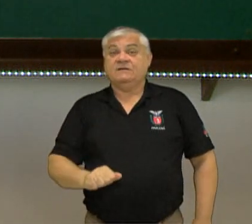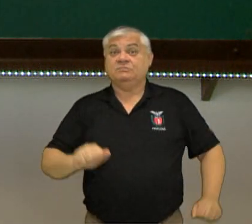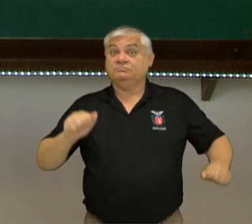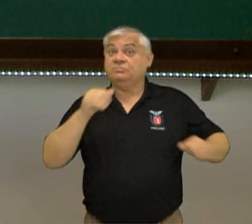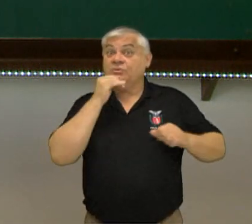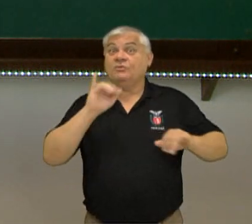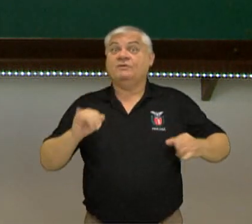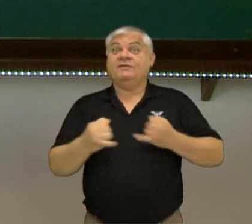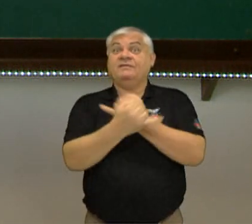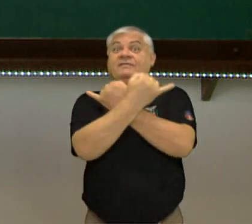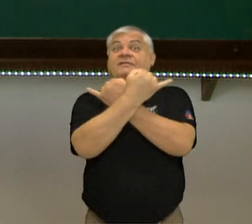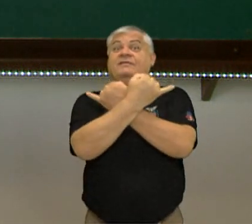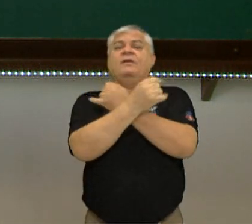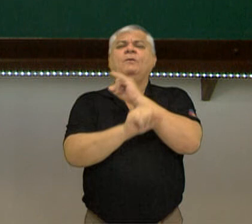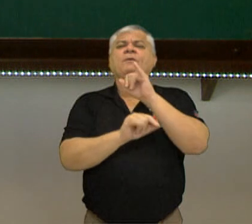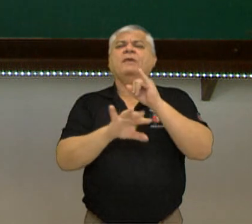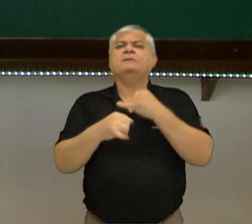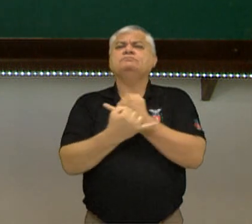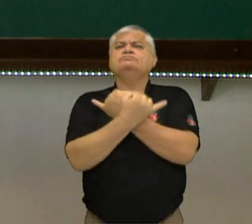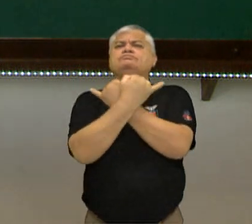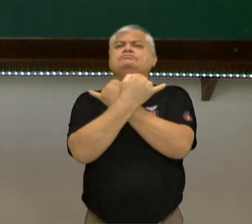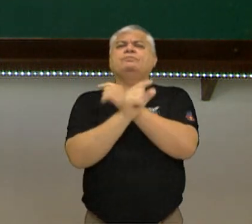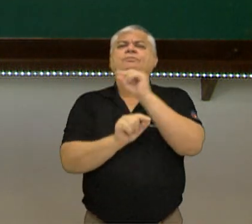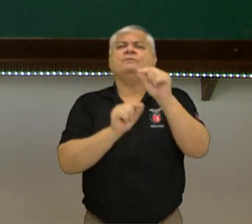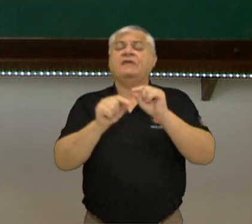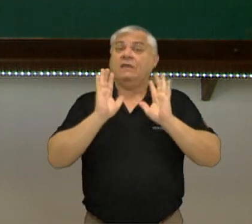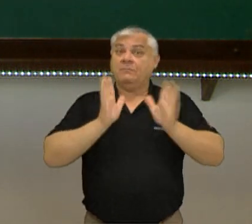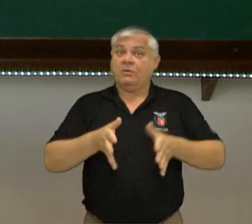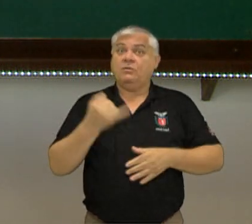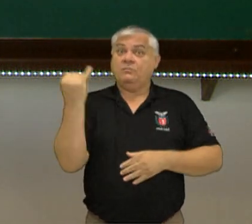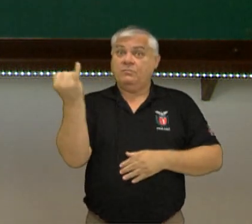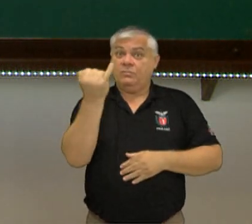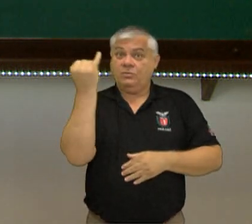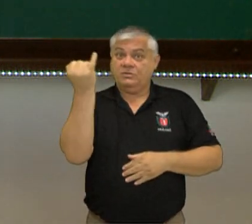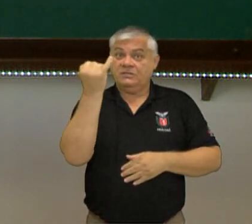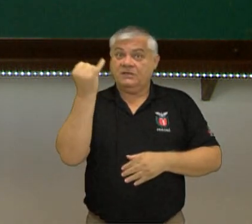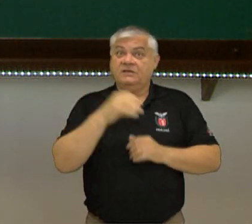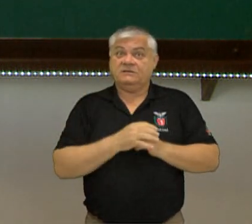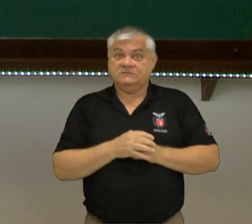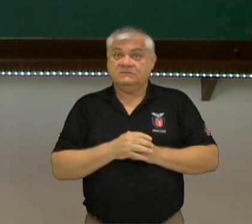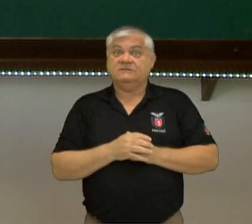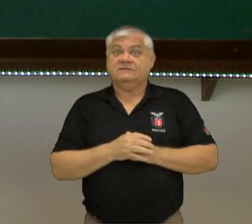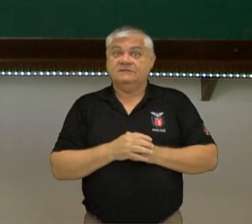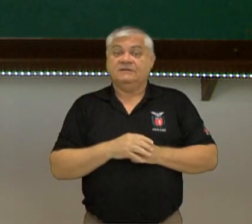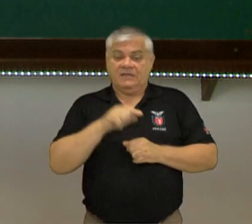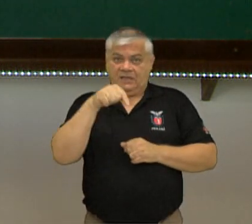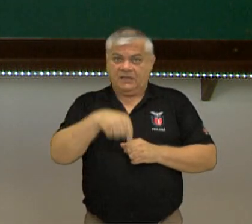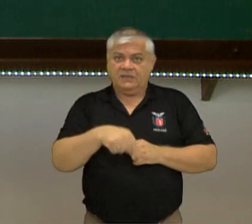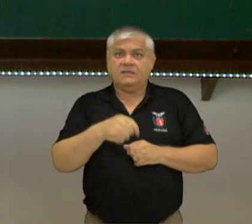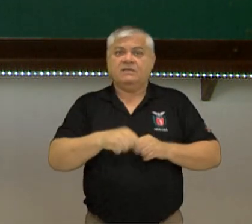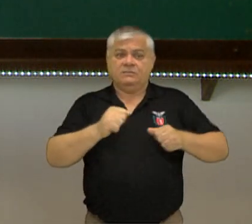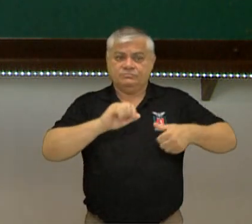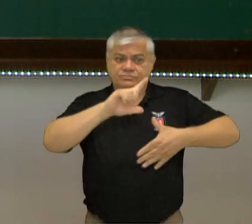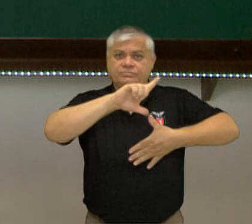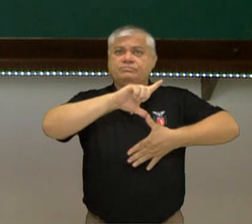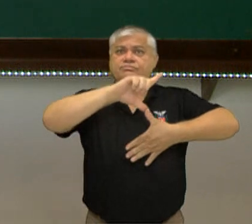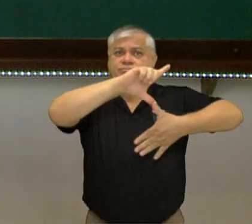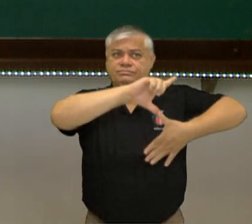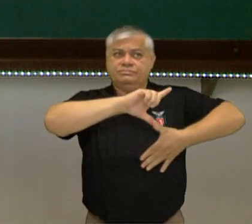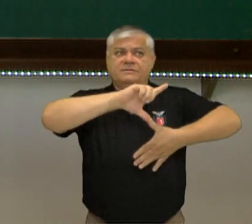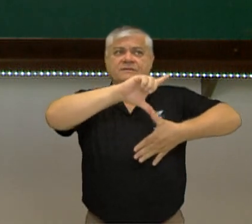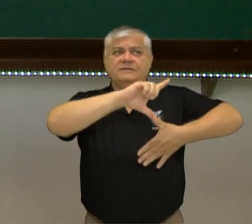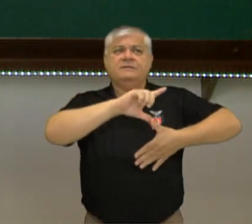mais importantes civilizações que nós tivemos aqui no continente americano,